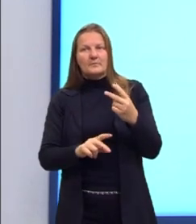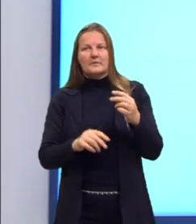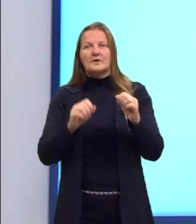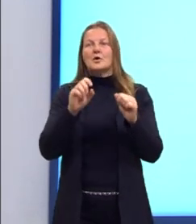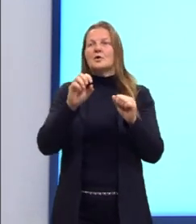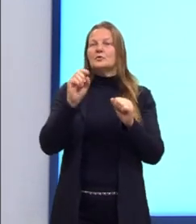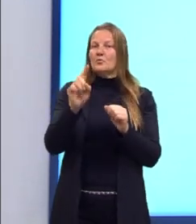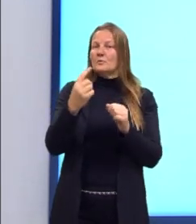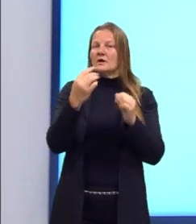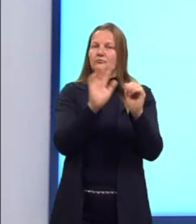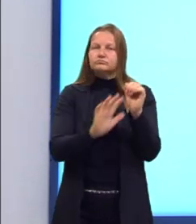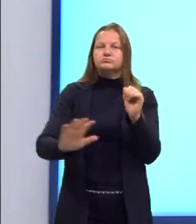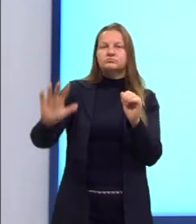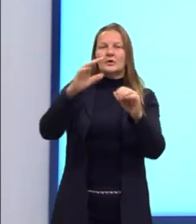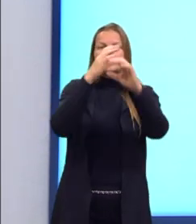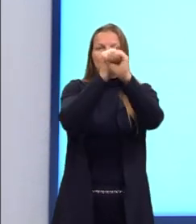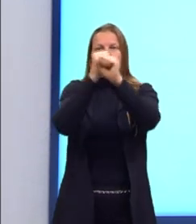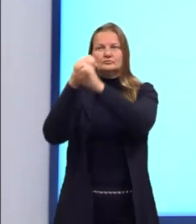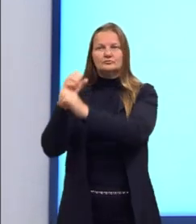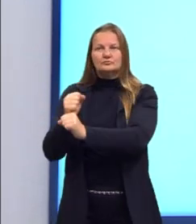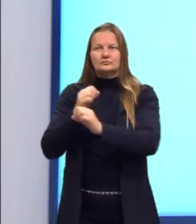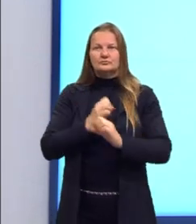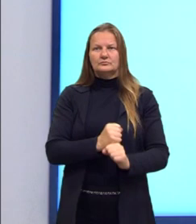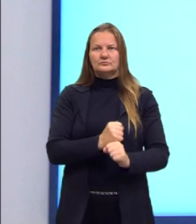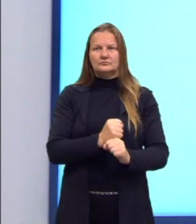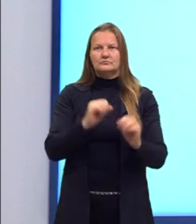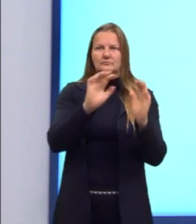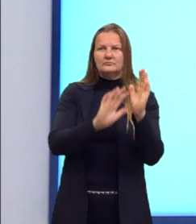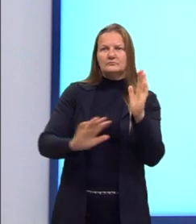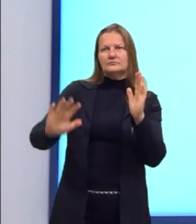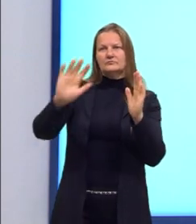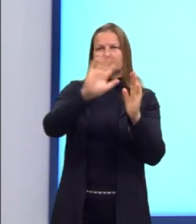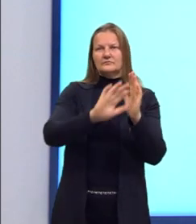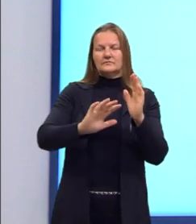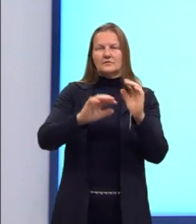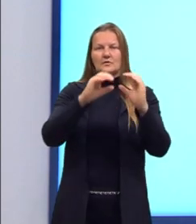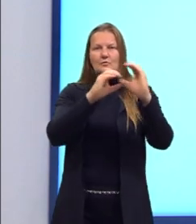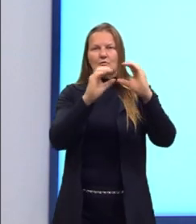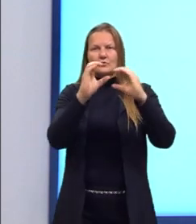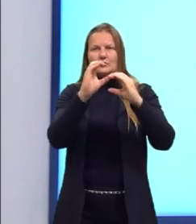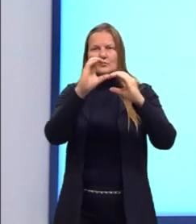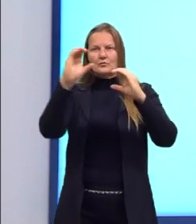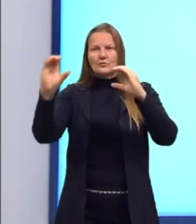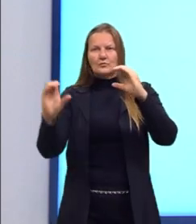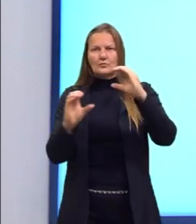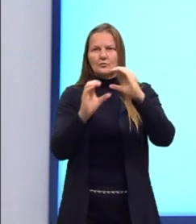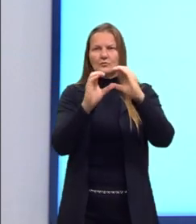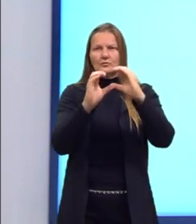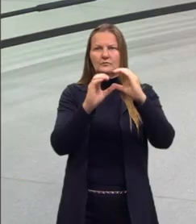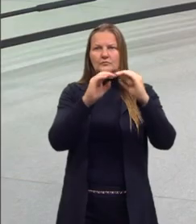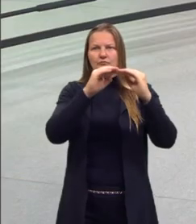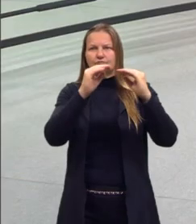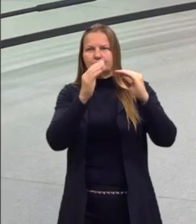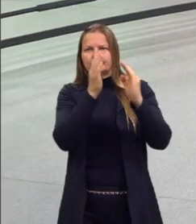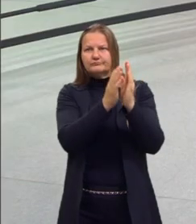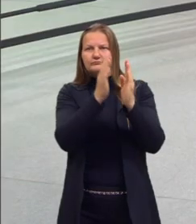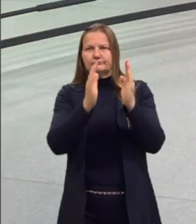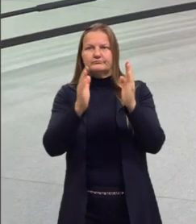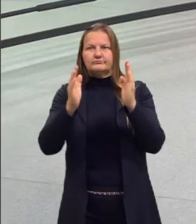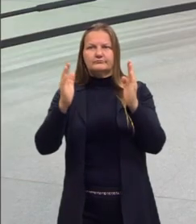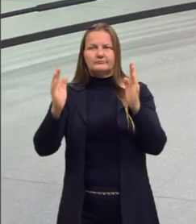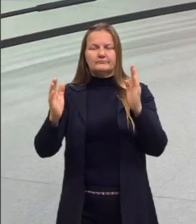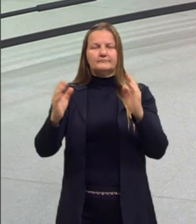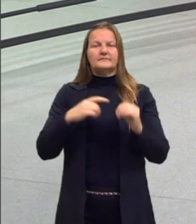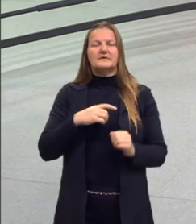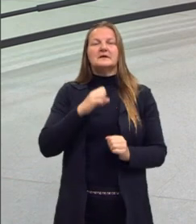total é a soma dos três porque esse circuito aqui né Ele está em série E se a gente